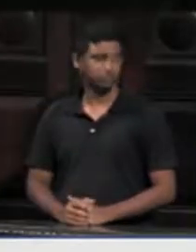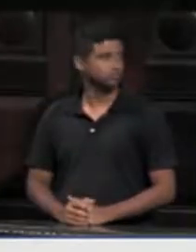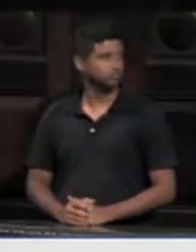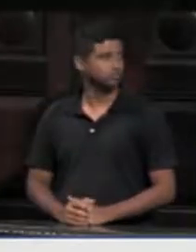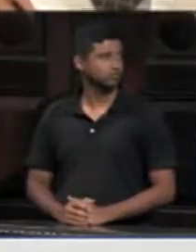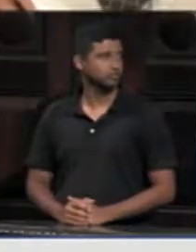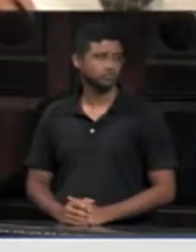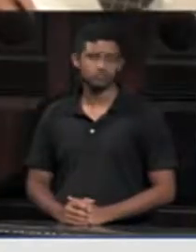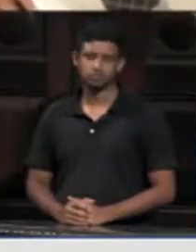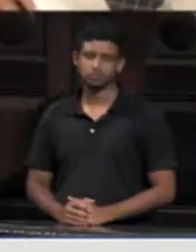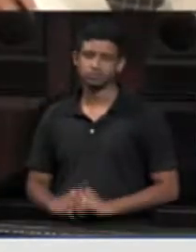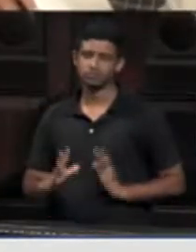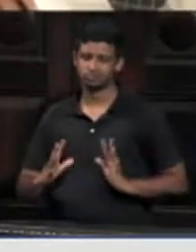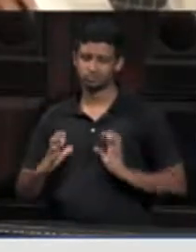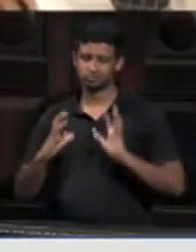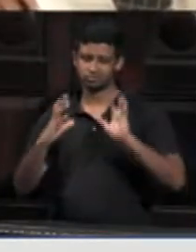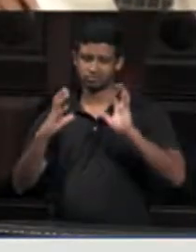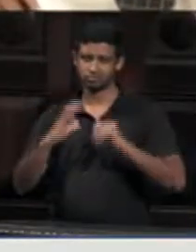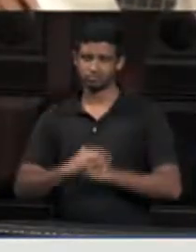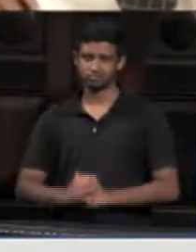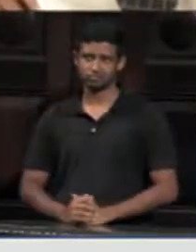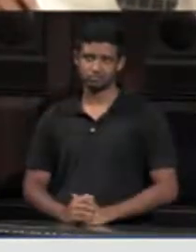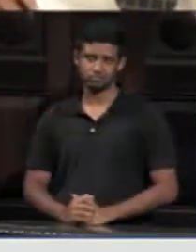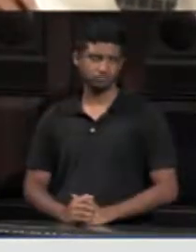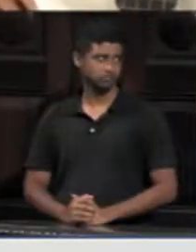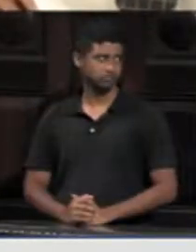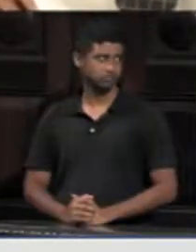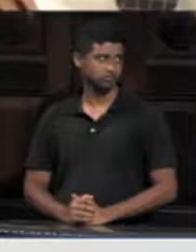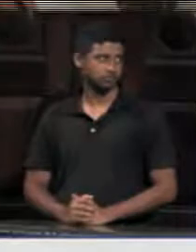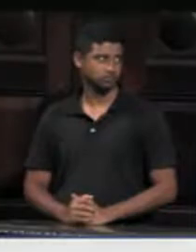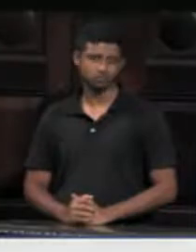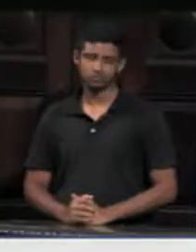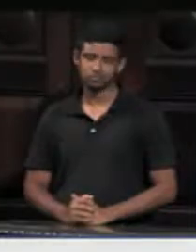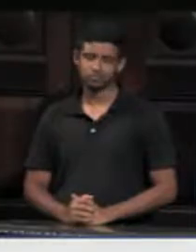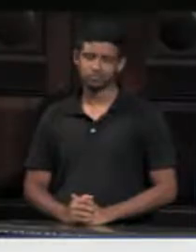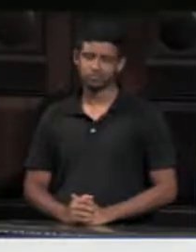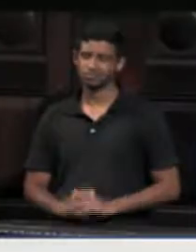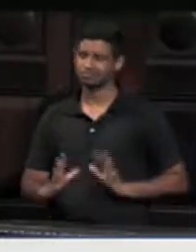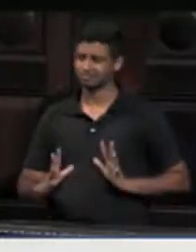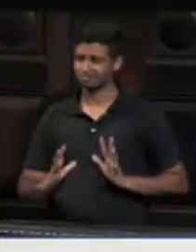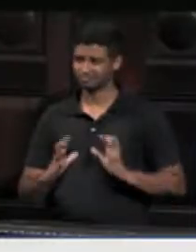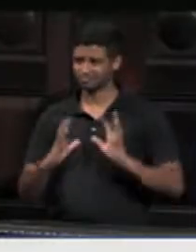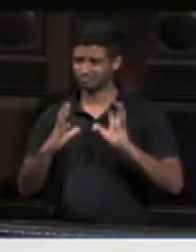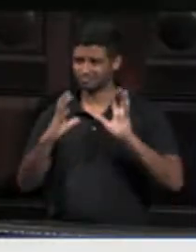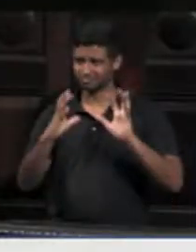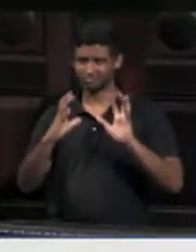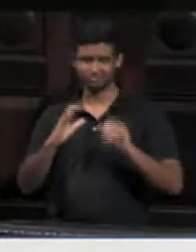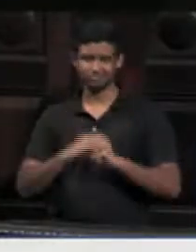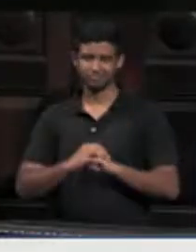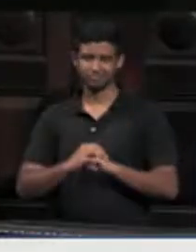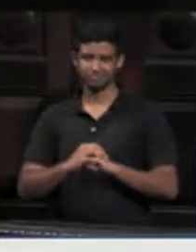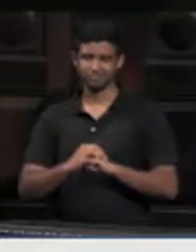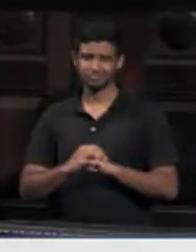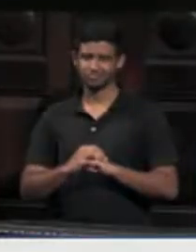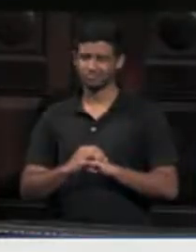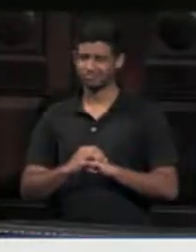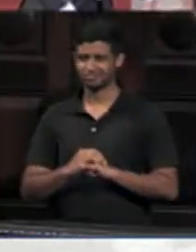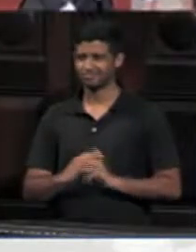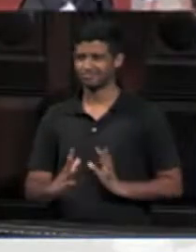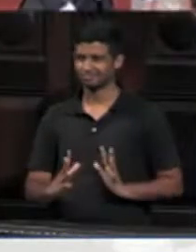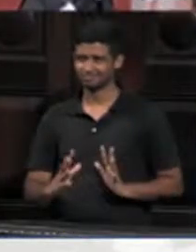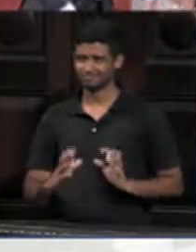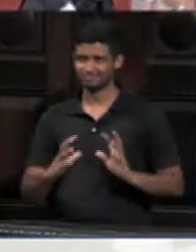votar. Eu aguardo e faço. Vossa Excelência usou 3 vezes a palavra, deputado. Eu faço, então, por gentileza, vou fazer a chamada aqui para encerrar. Mas, Vossa Excelência, tem uma palavra...